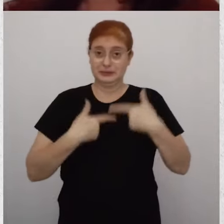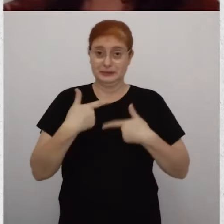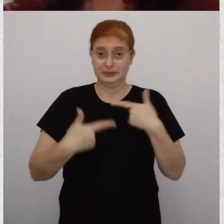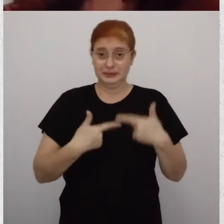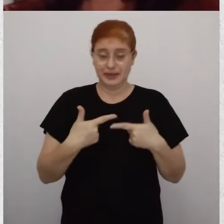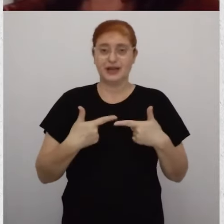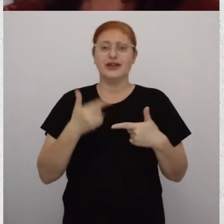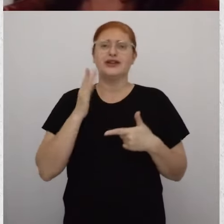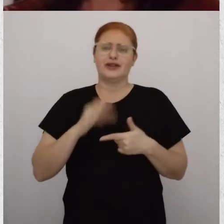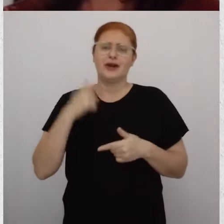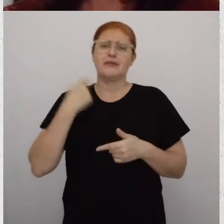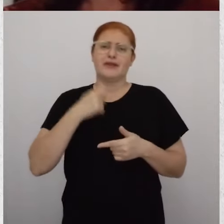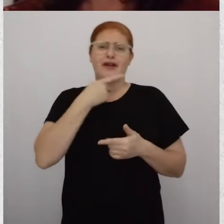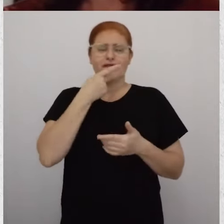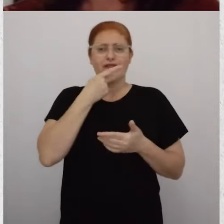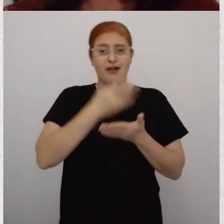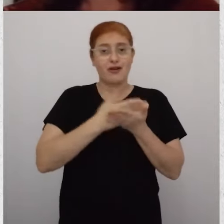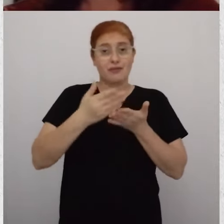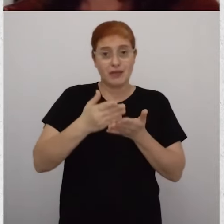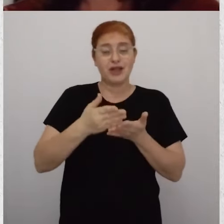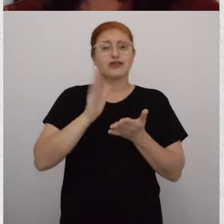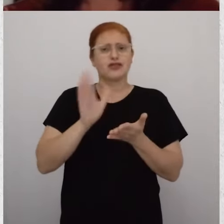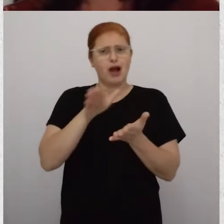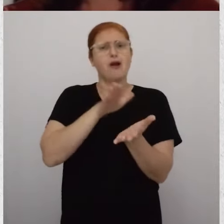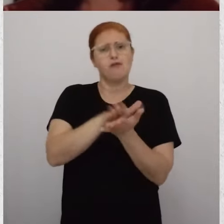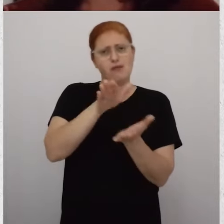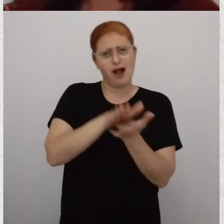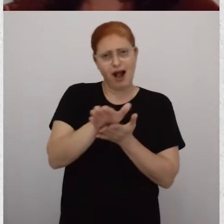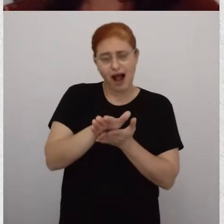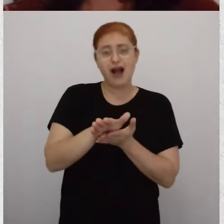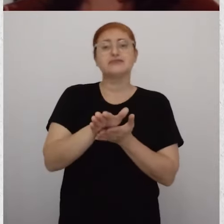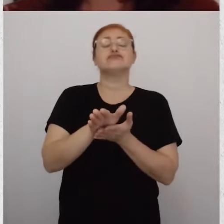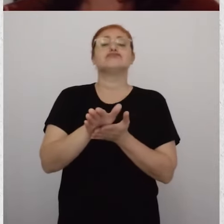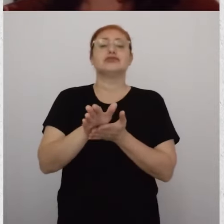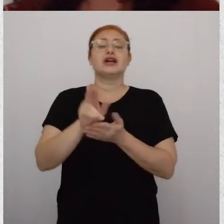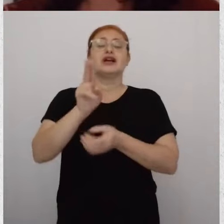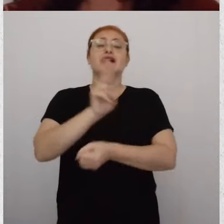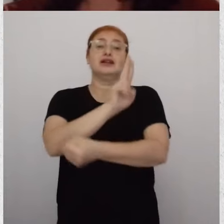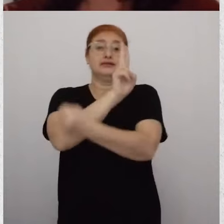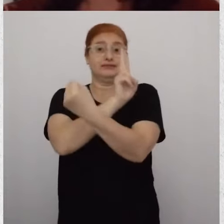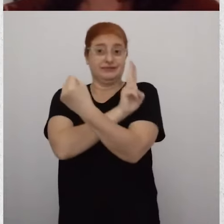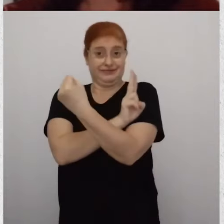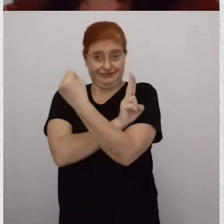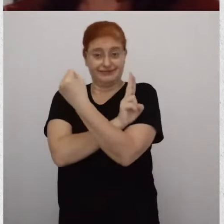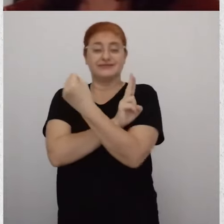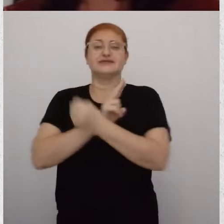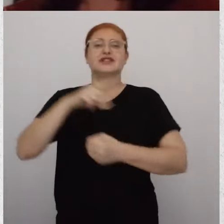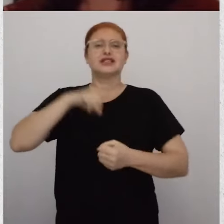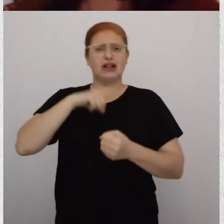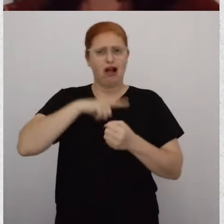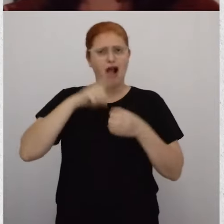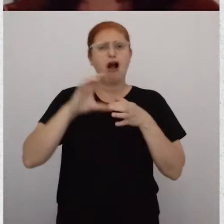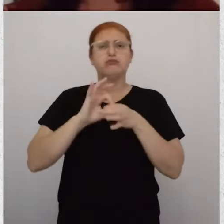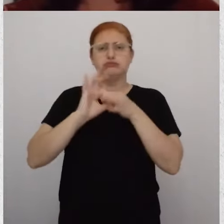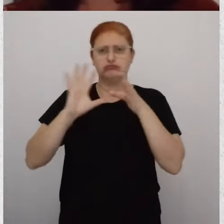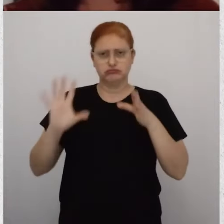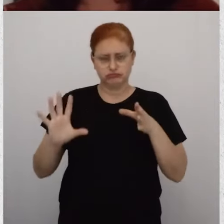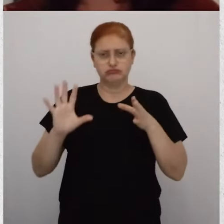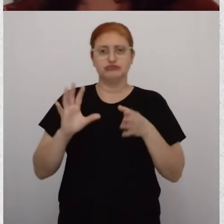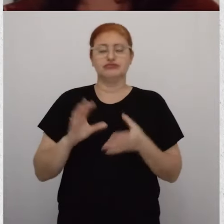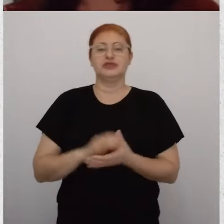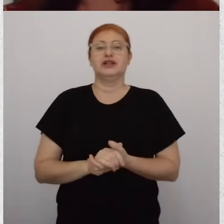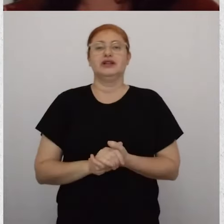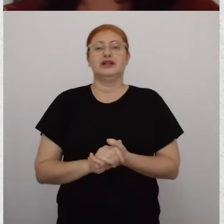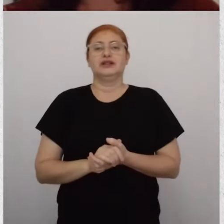eu devia ter falado logo no início, ele foi publicado, né, pela editora da universidade, então ele está disponível